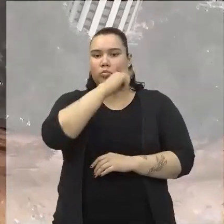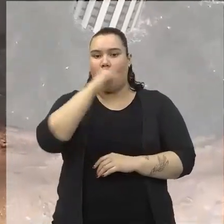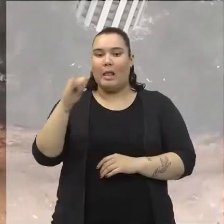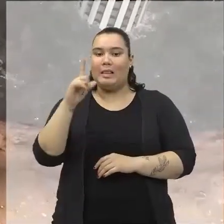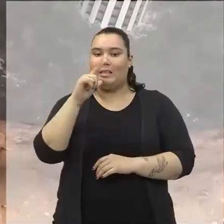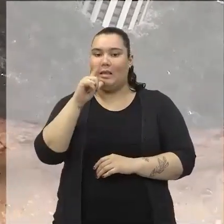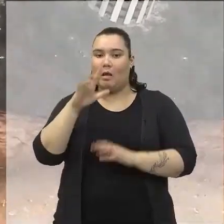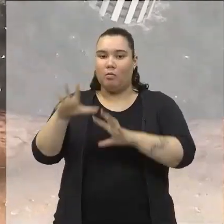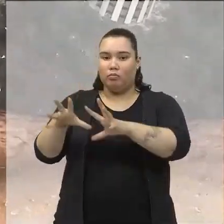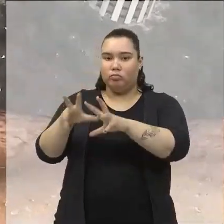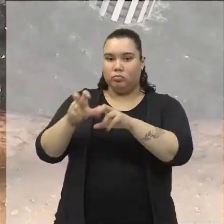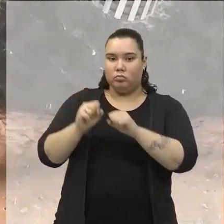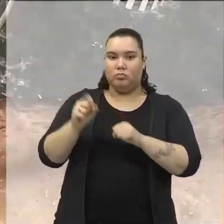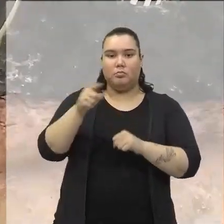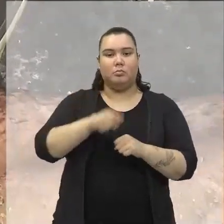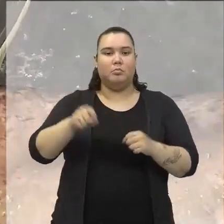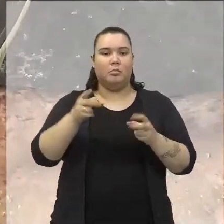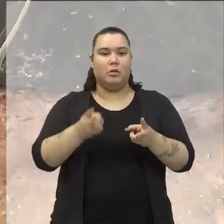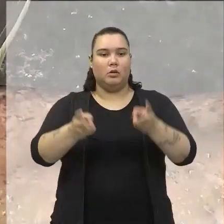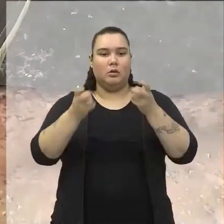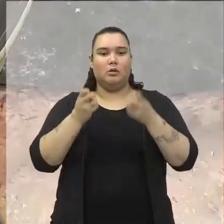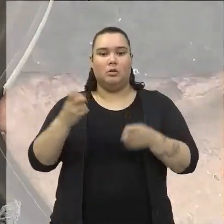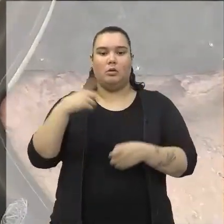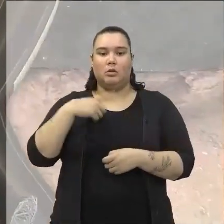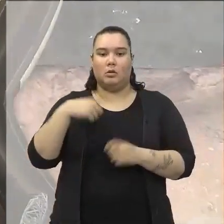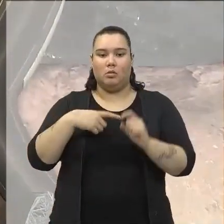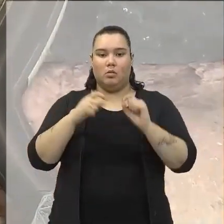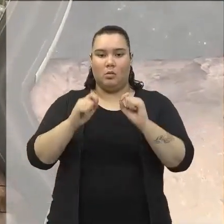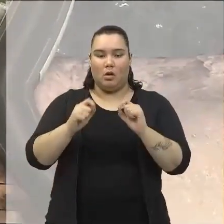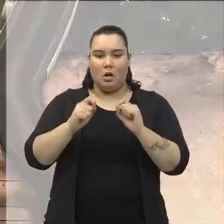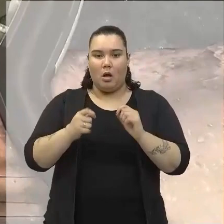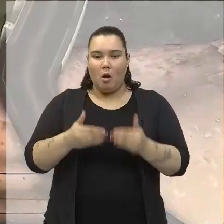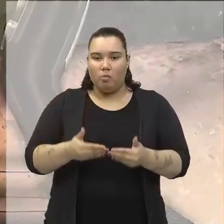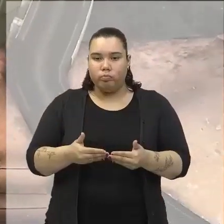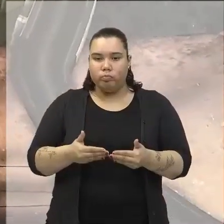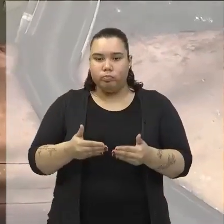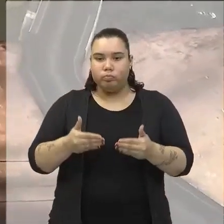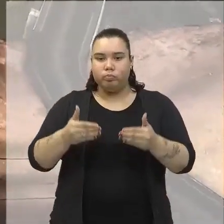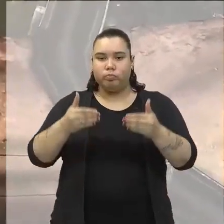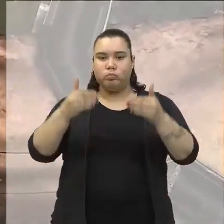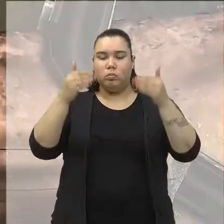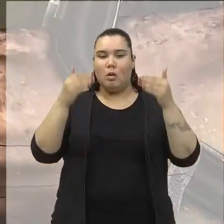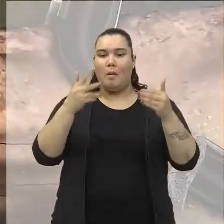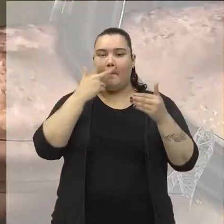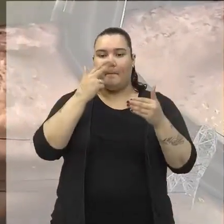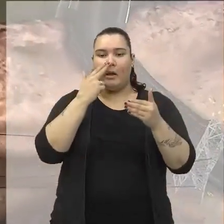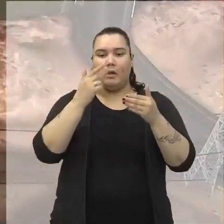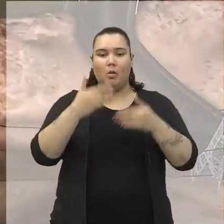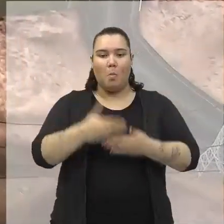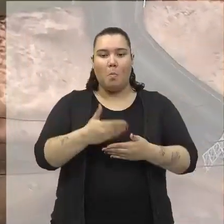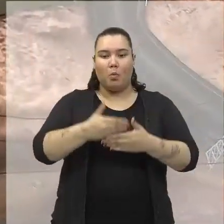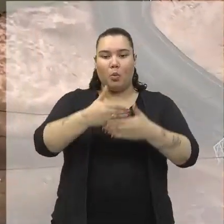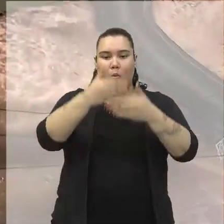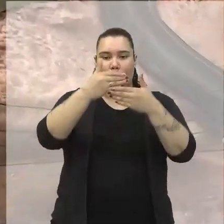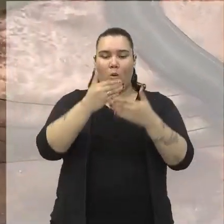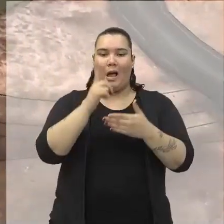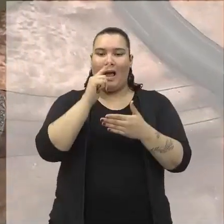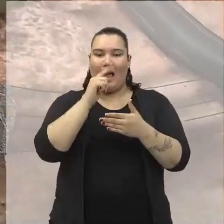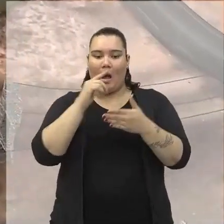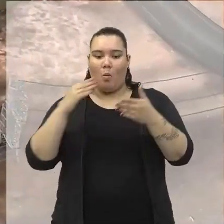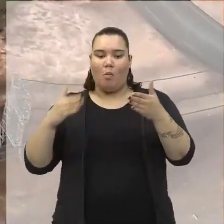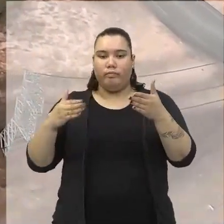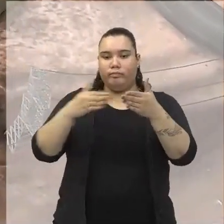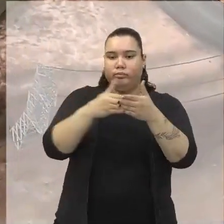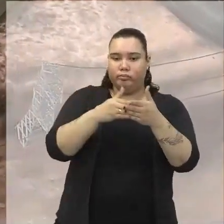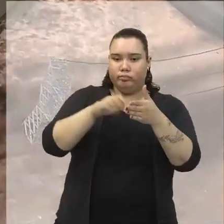água. Observem vocês que nós temos aí uma grande parede, causando aí uma barreira, uma barragem nessa água. E essa